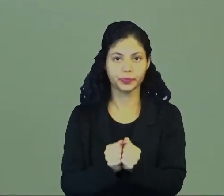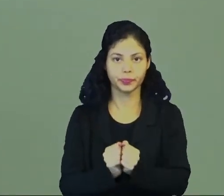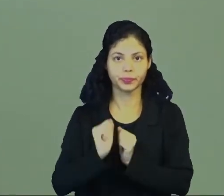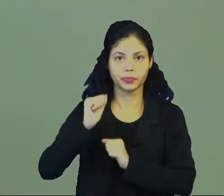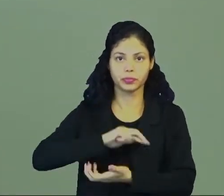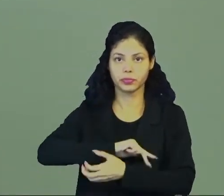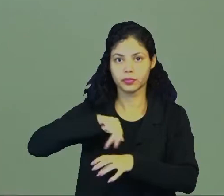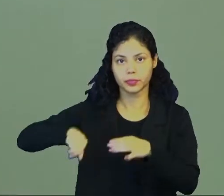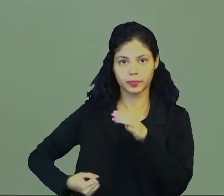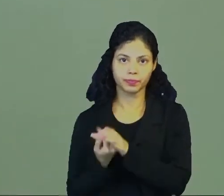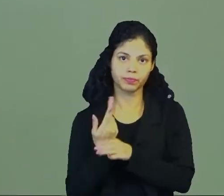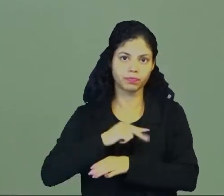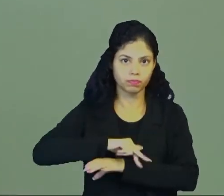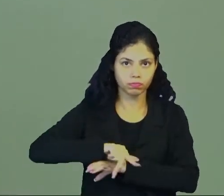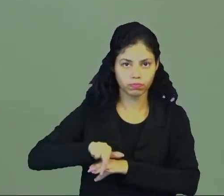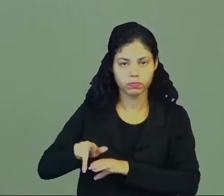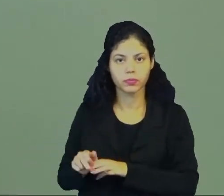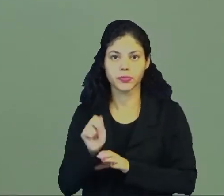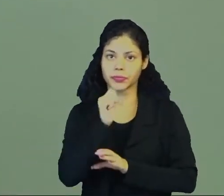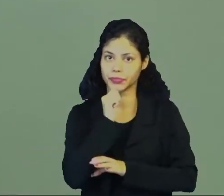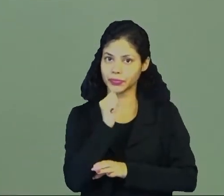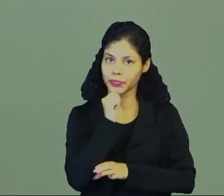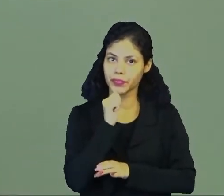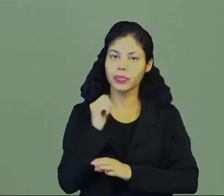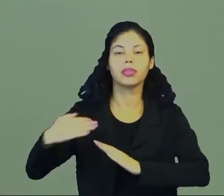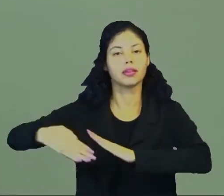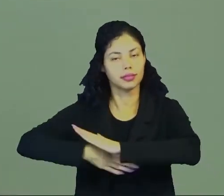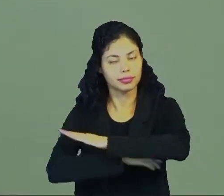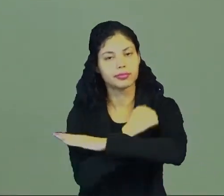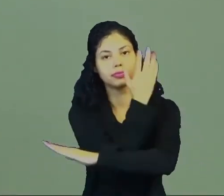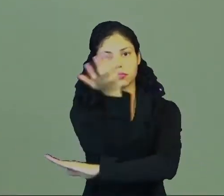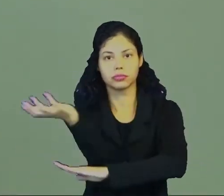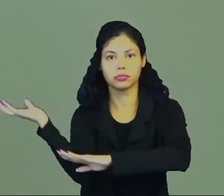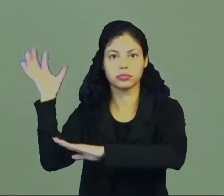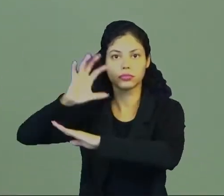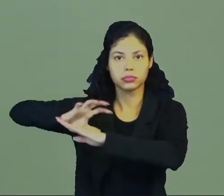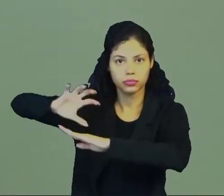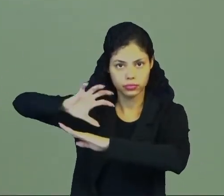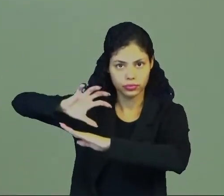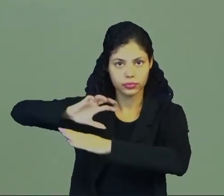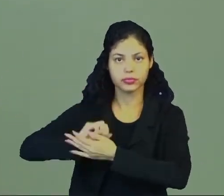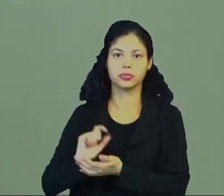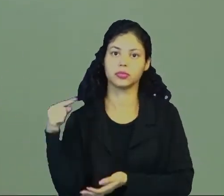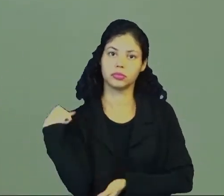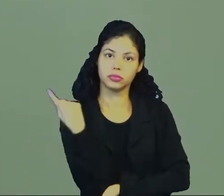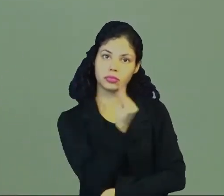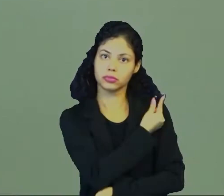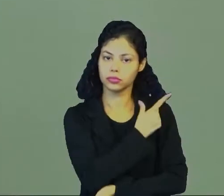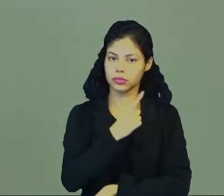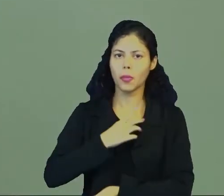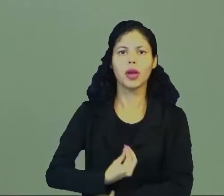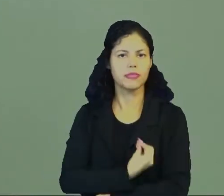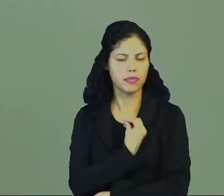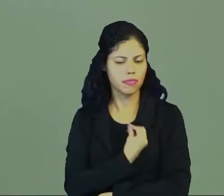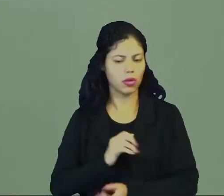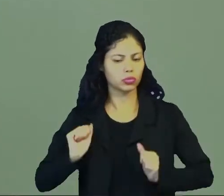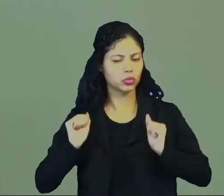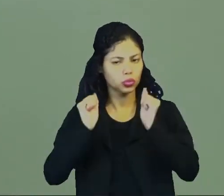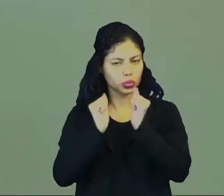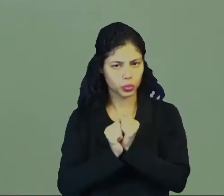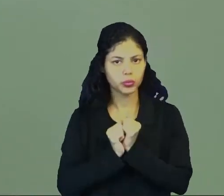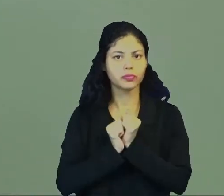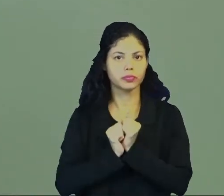dessa biodiversidade, fazem parte do nosso ecossistema. Então, significa que nós temos que conviver com todos em